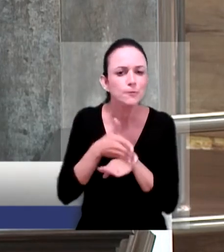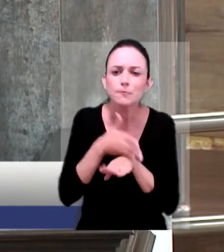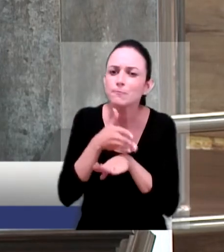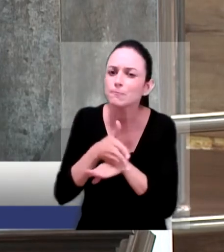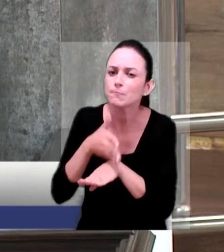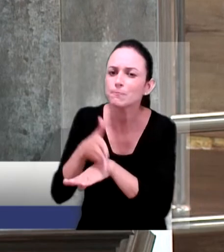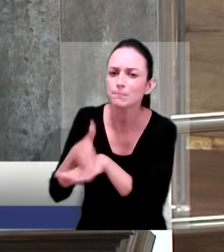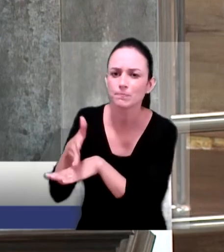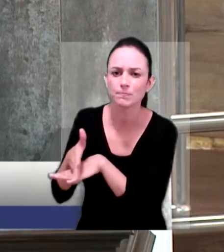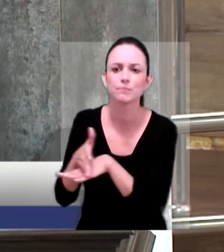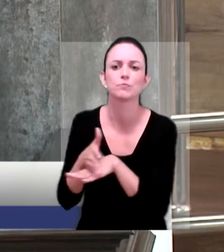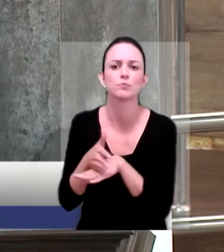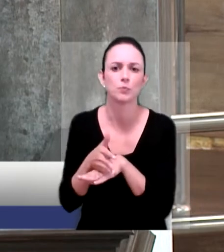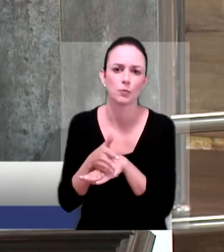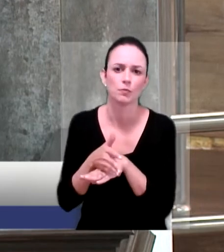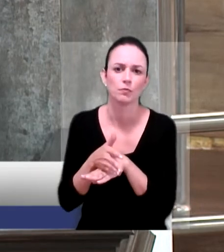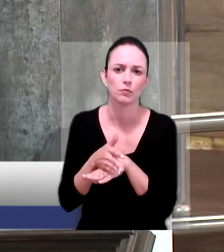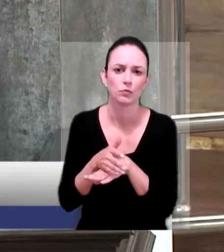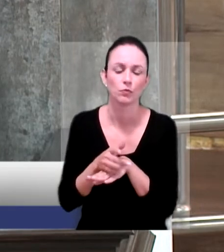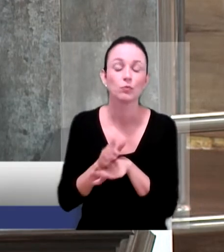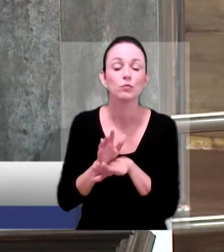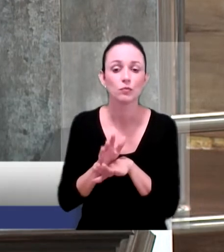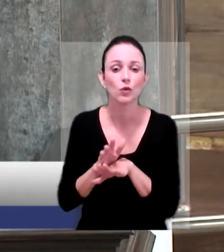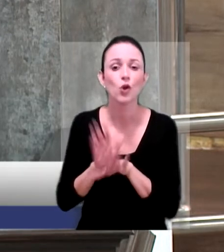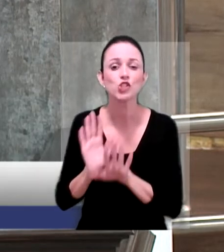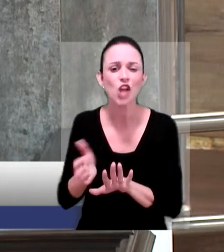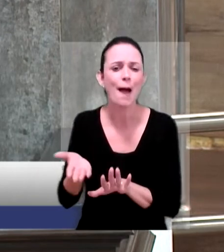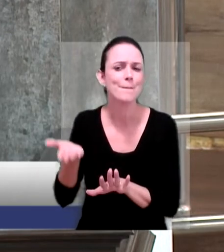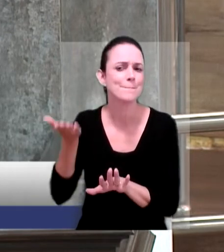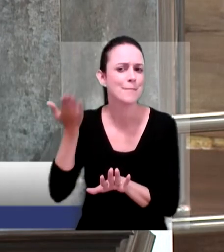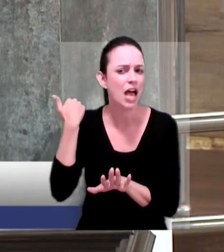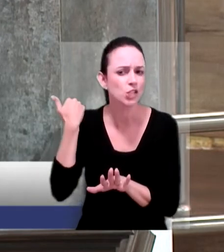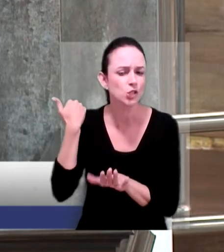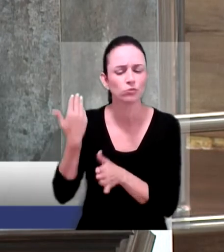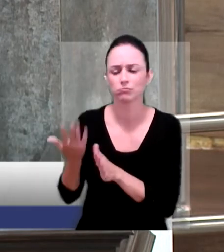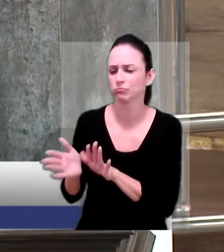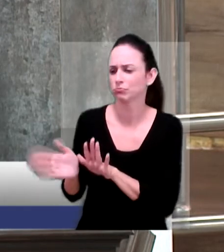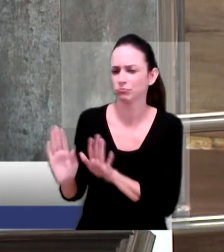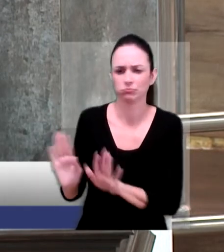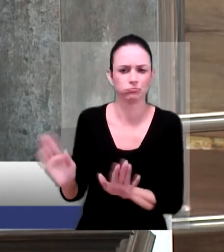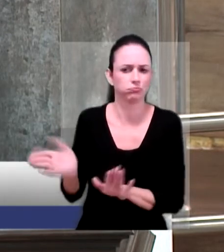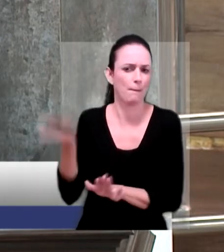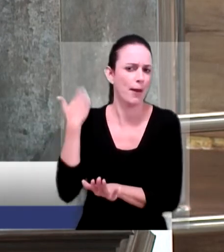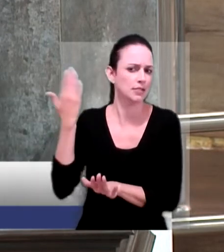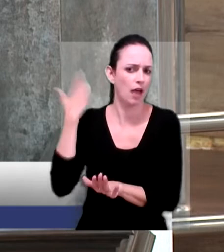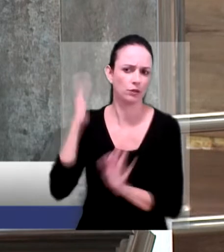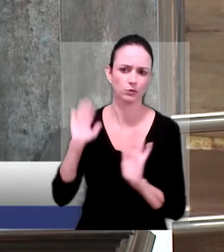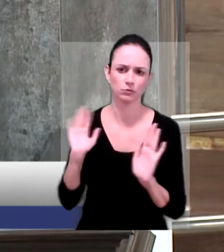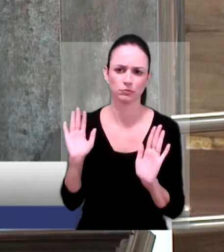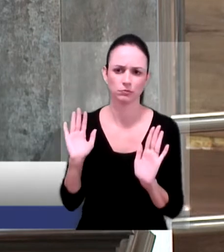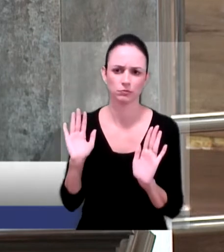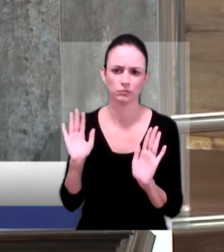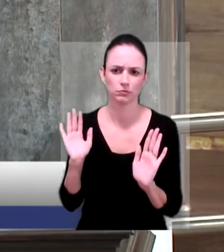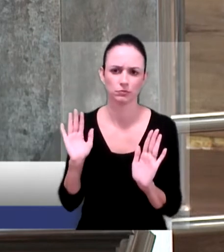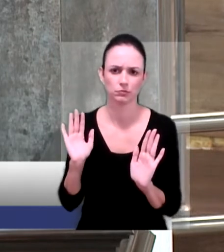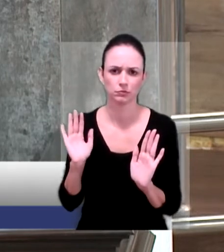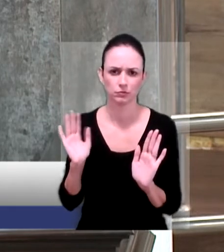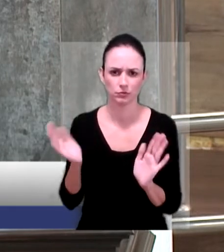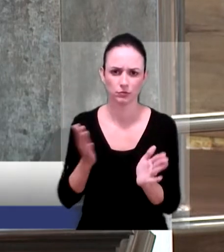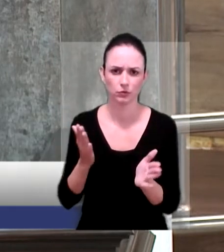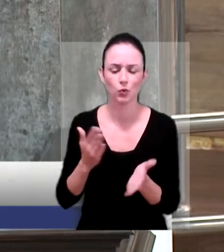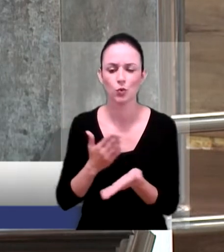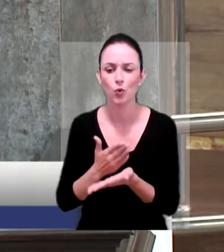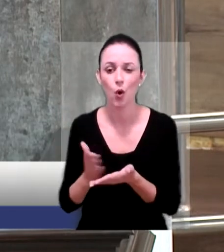O que passou, passou. E eu acho que o que foi, que aconteceu nisso aqui, eu acompanhei a